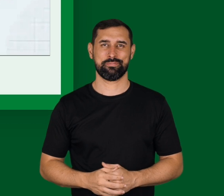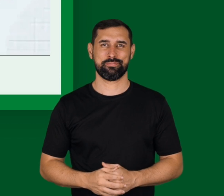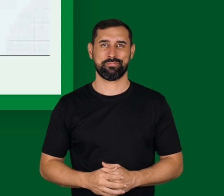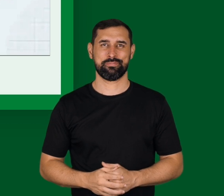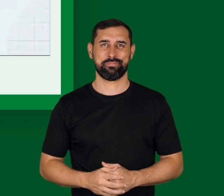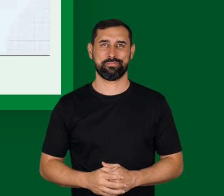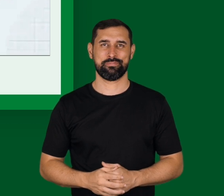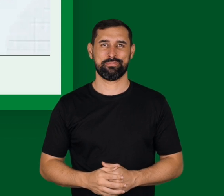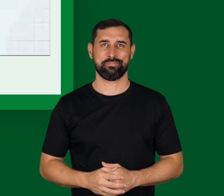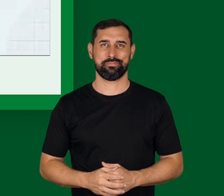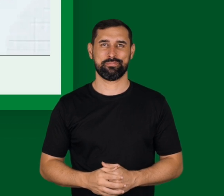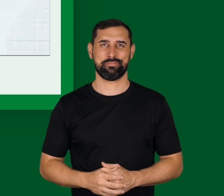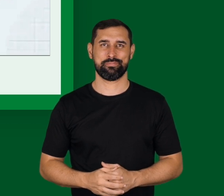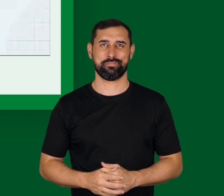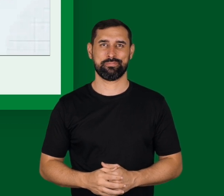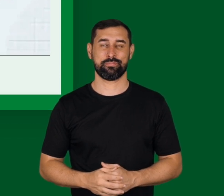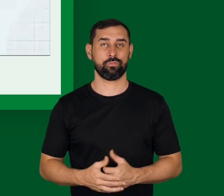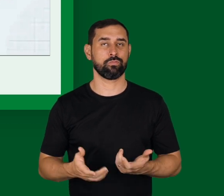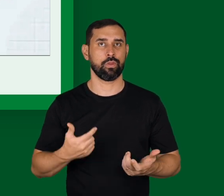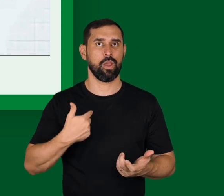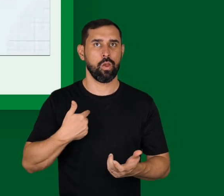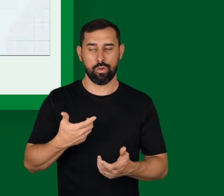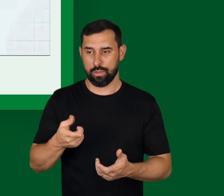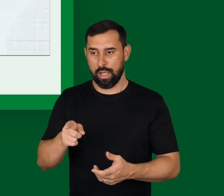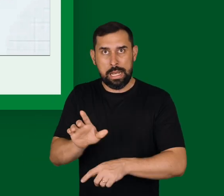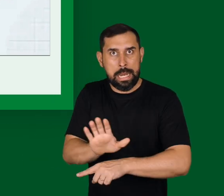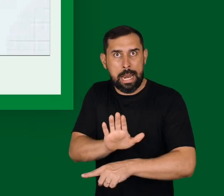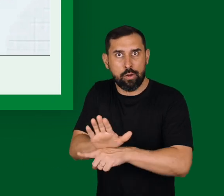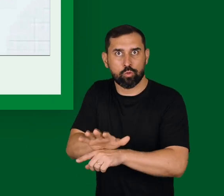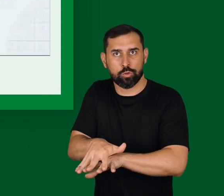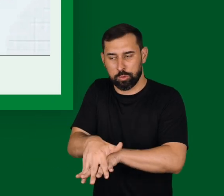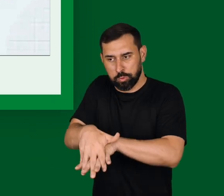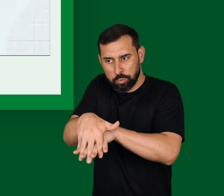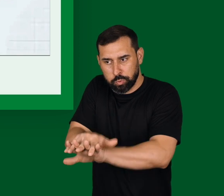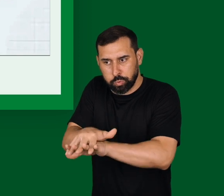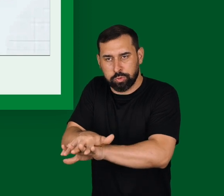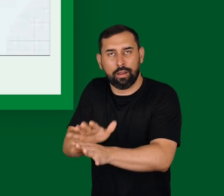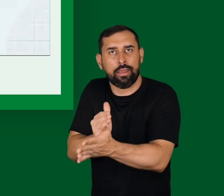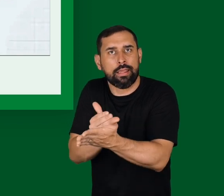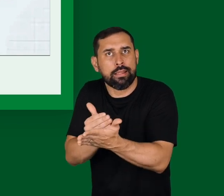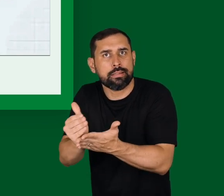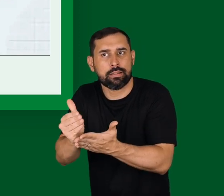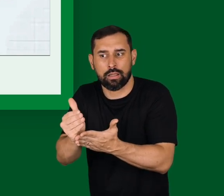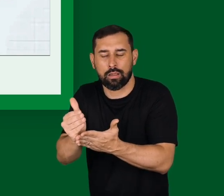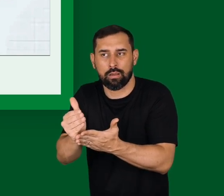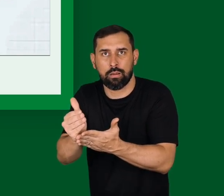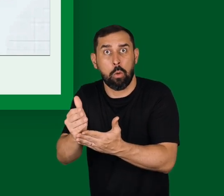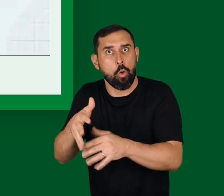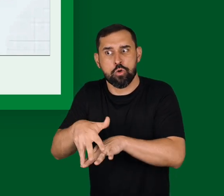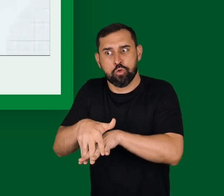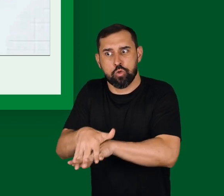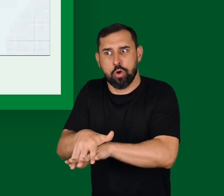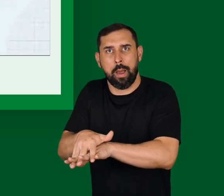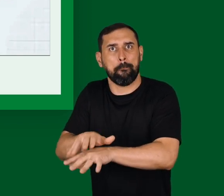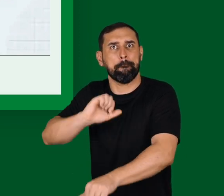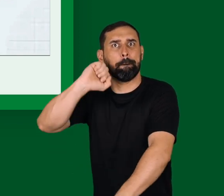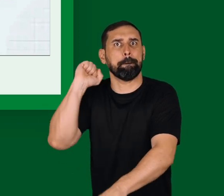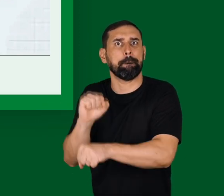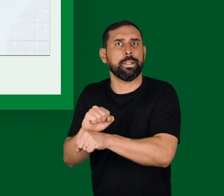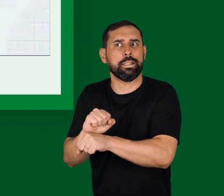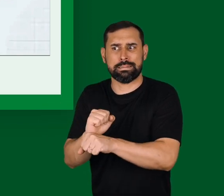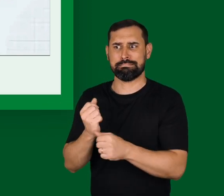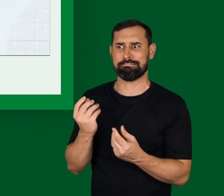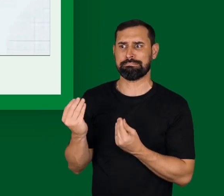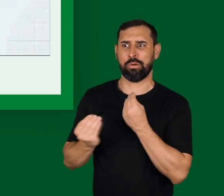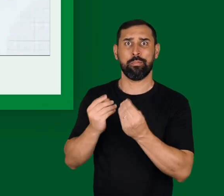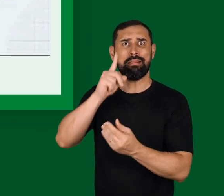aí? Quando a gente instalou as manobras de ventilação, quando é que a gente decide que